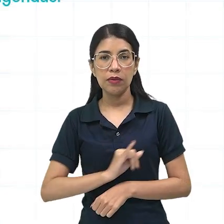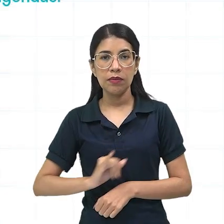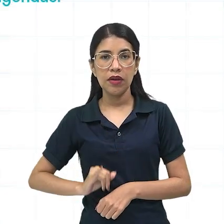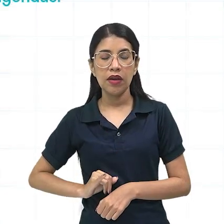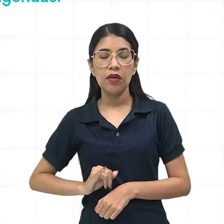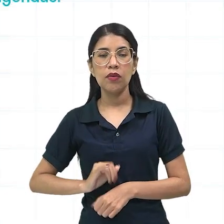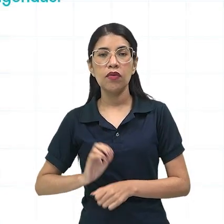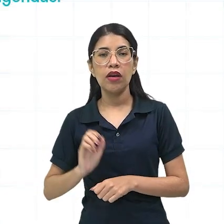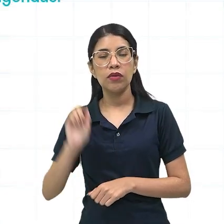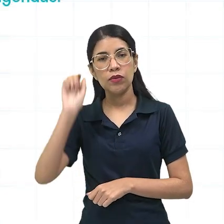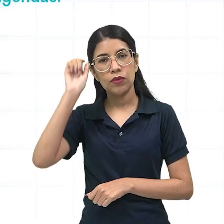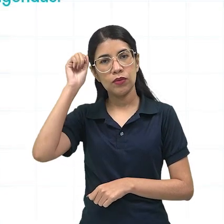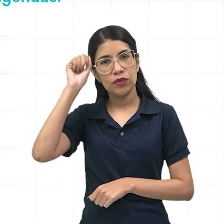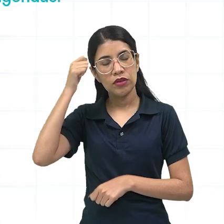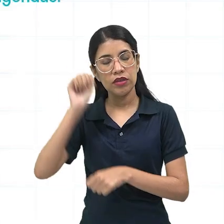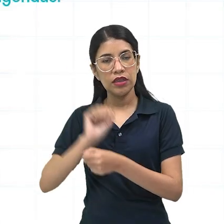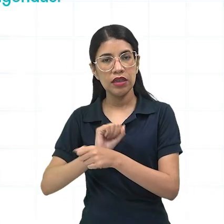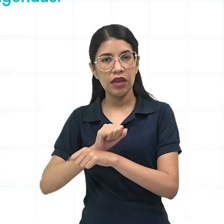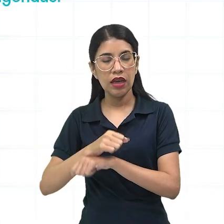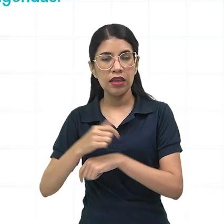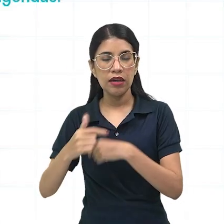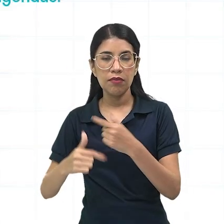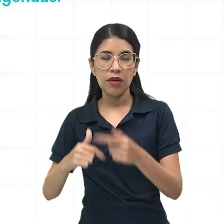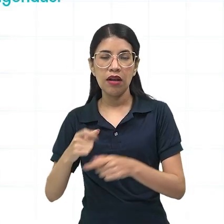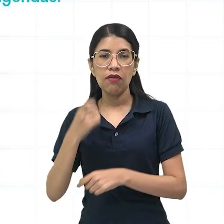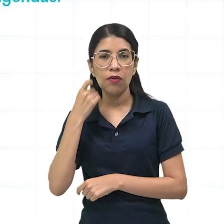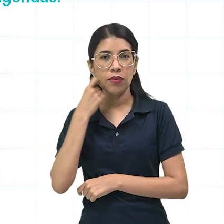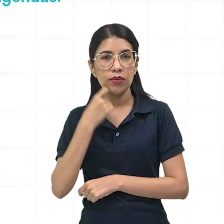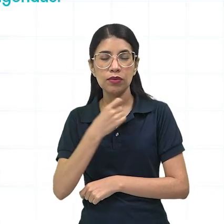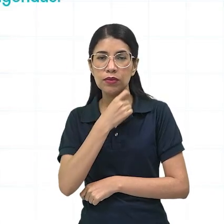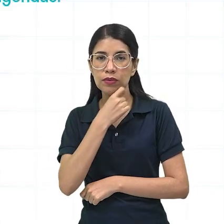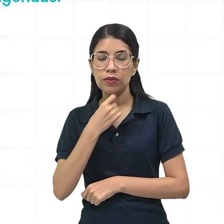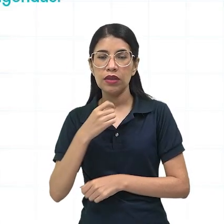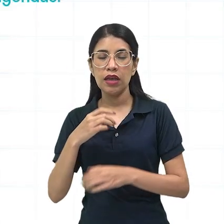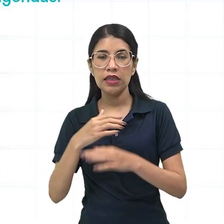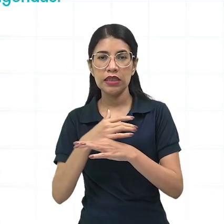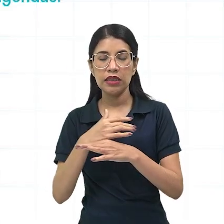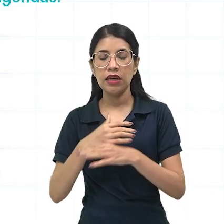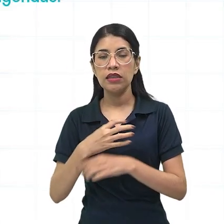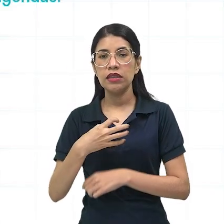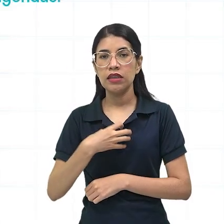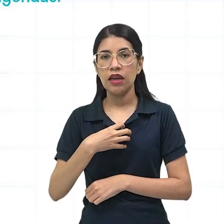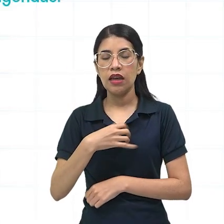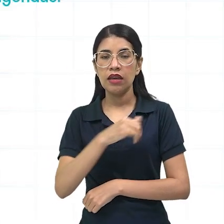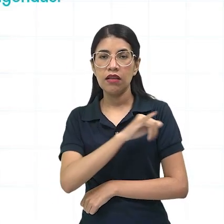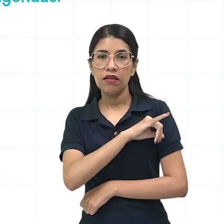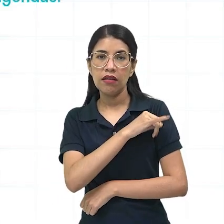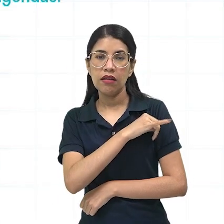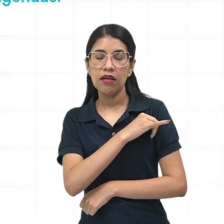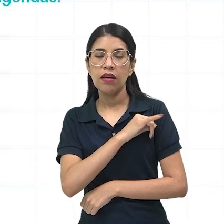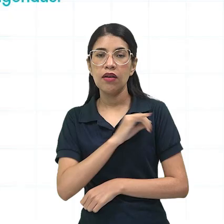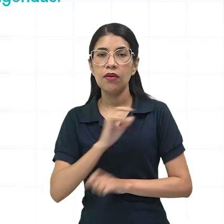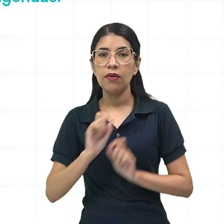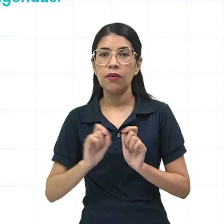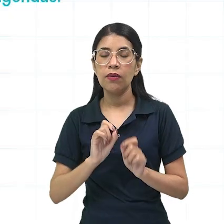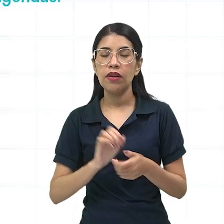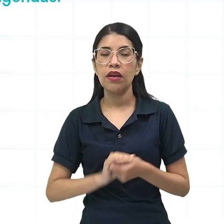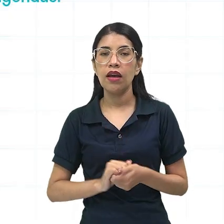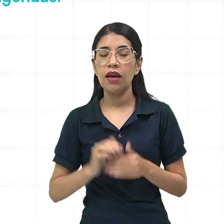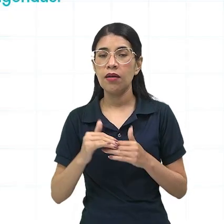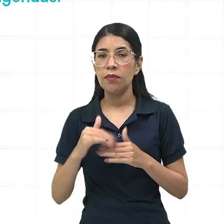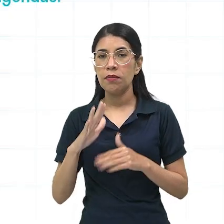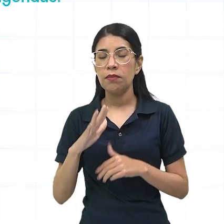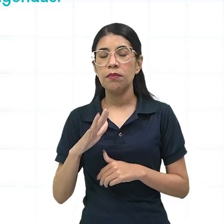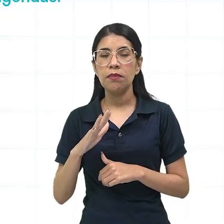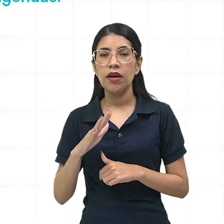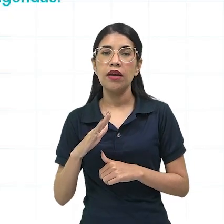nos escravos que trabalhavam como barbeiros em Salvador e Rio de Janeiro uma de suas mais